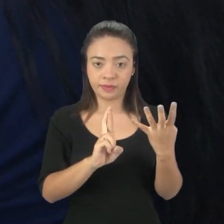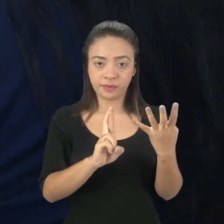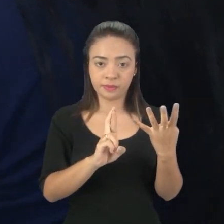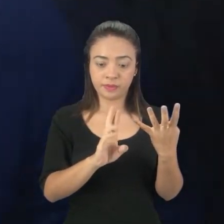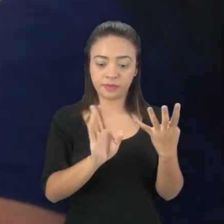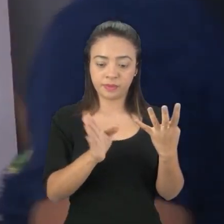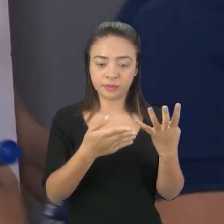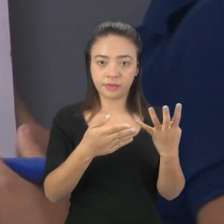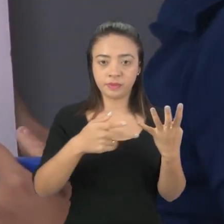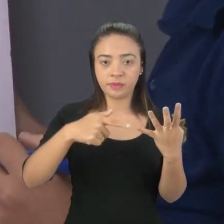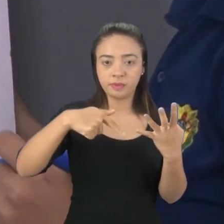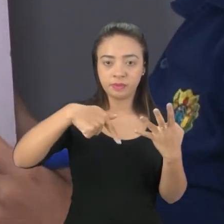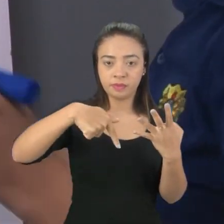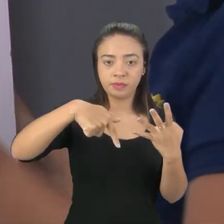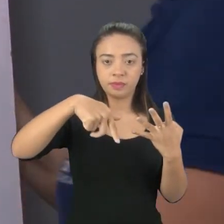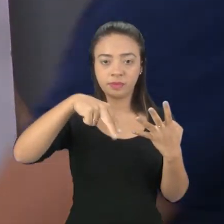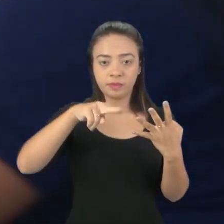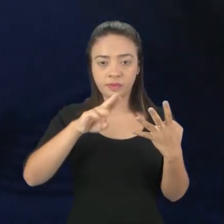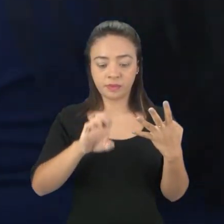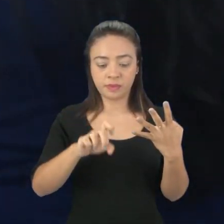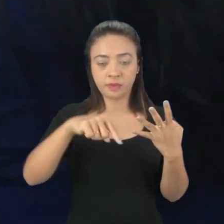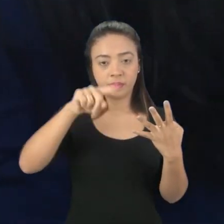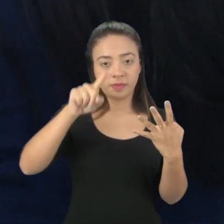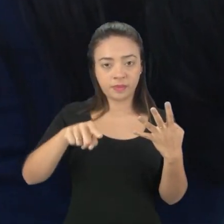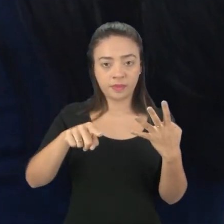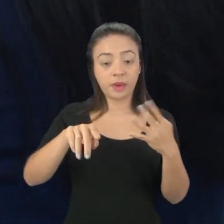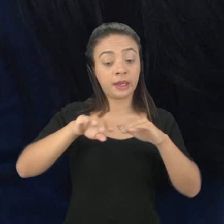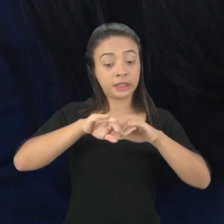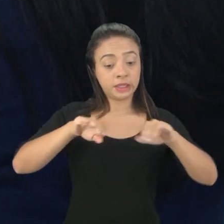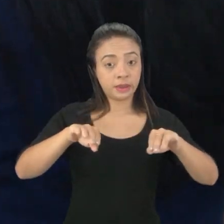com acento. Então, vocês vêm aqui,